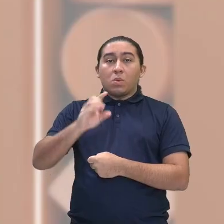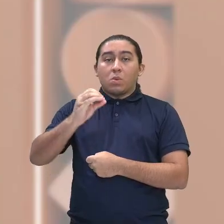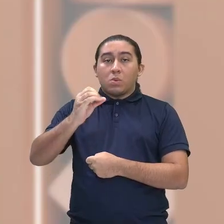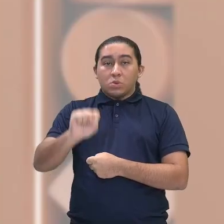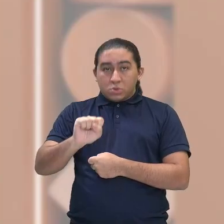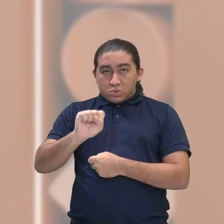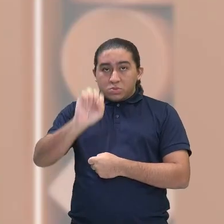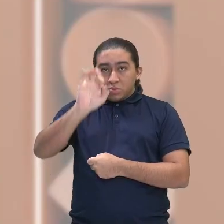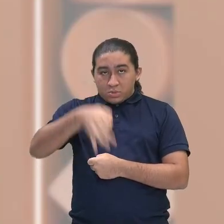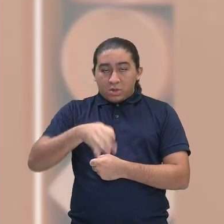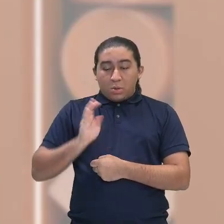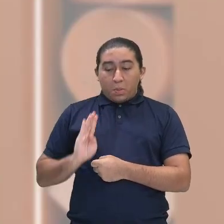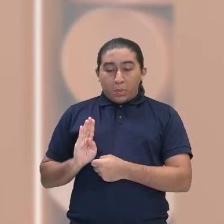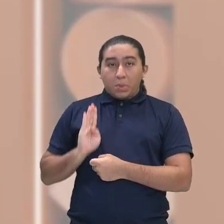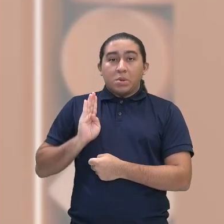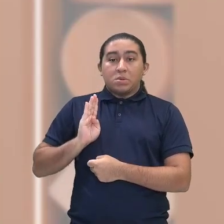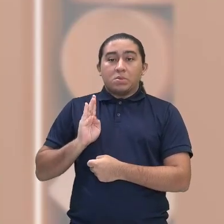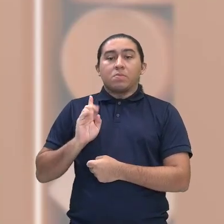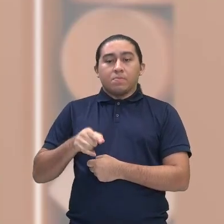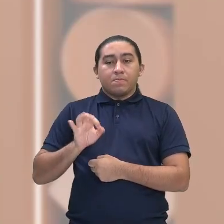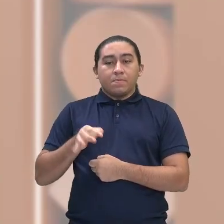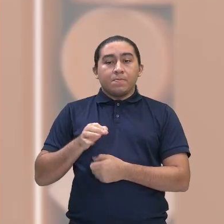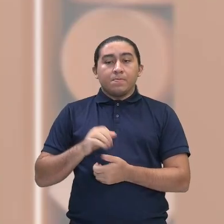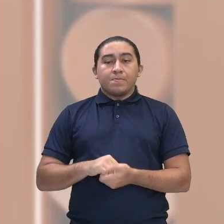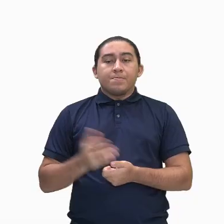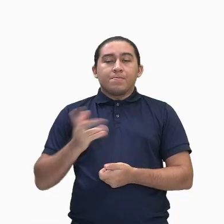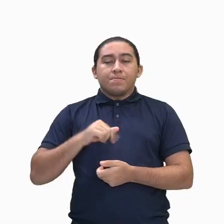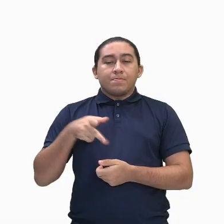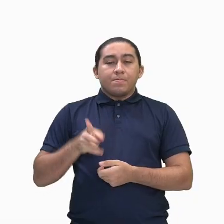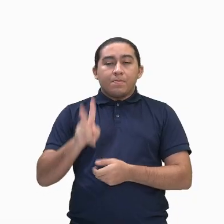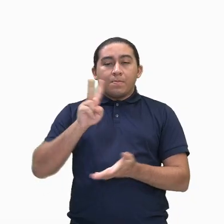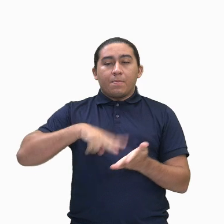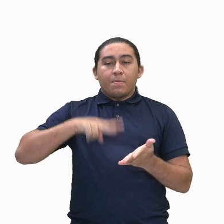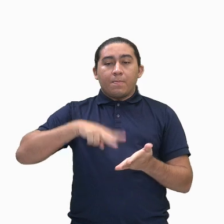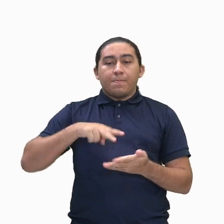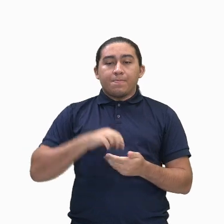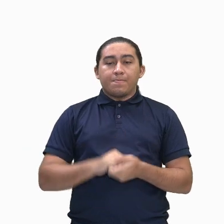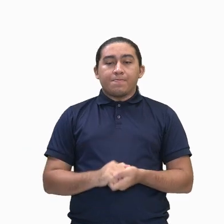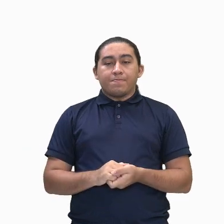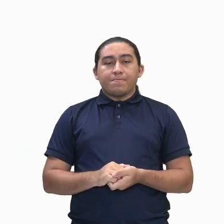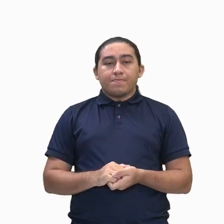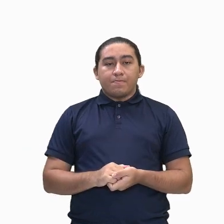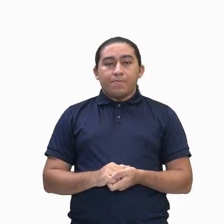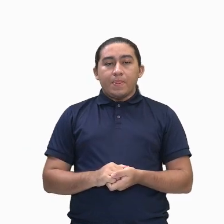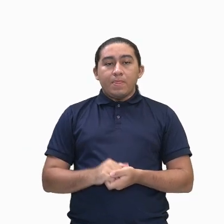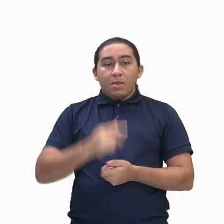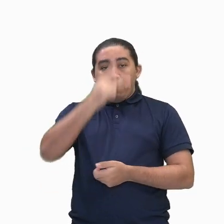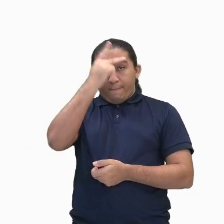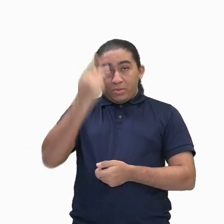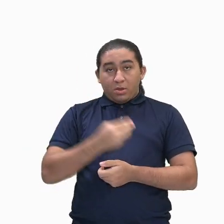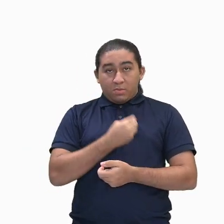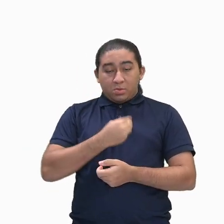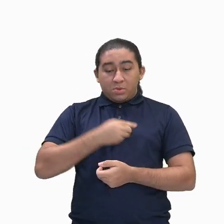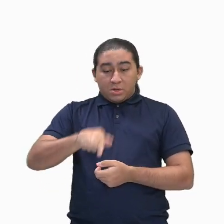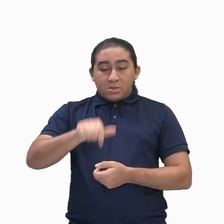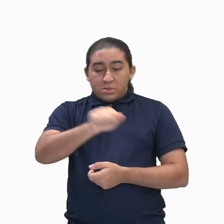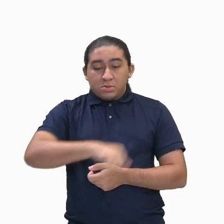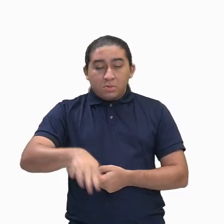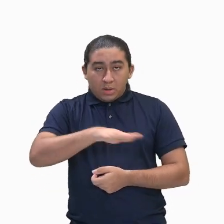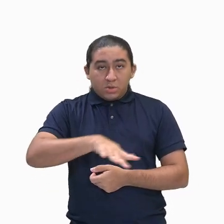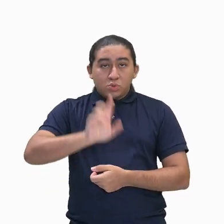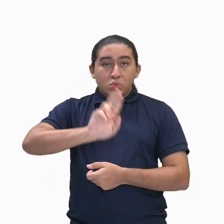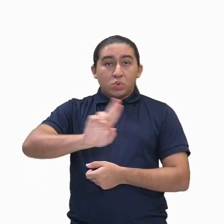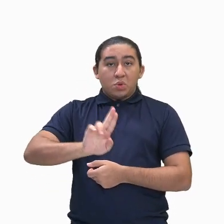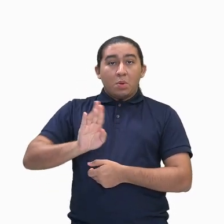burgueses, ok? Vamos lá, continuando então nosso texto. Os habitantes dos burgos, chamados de